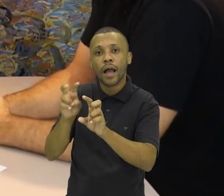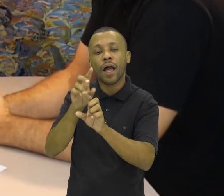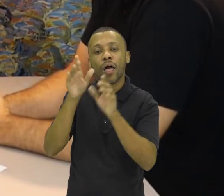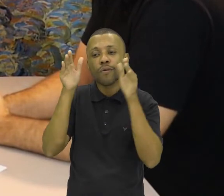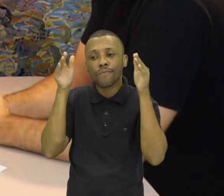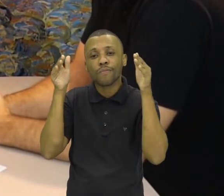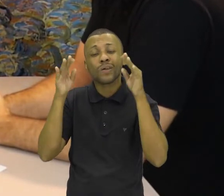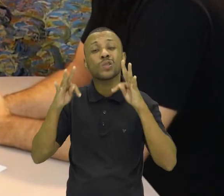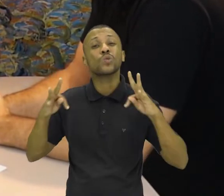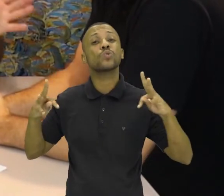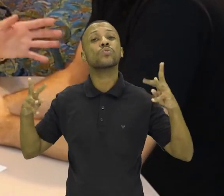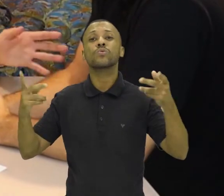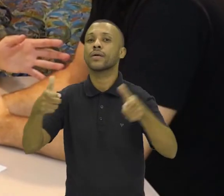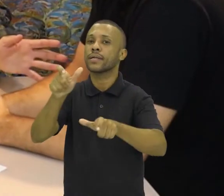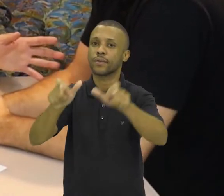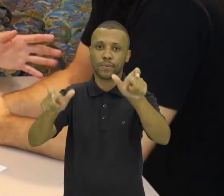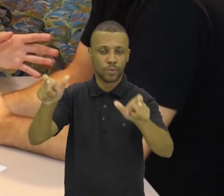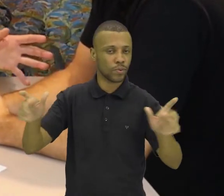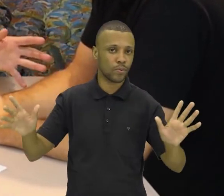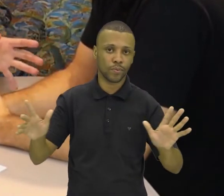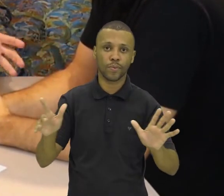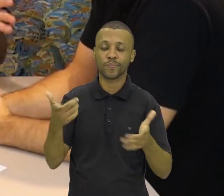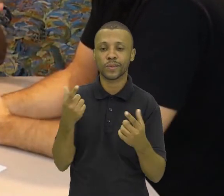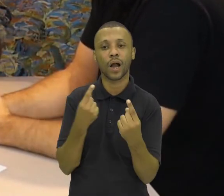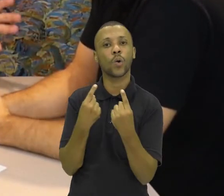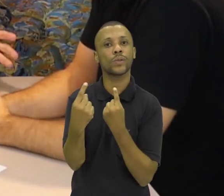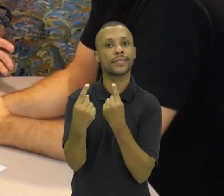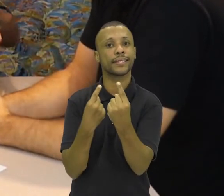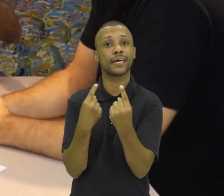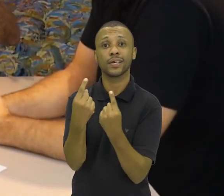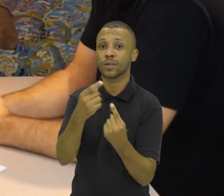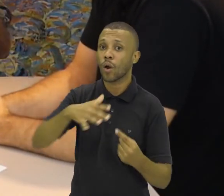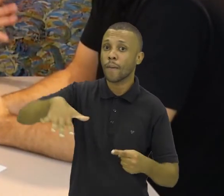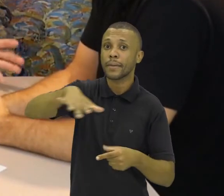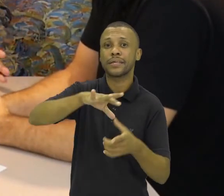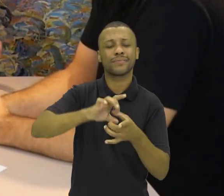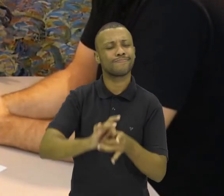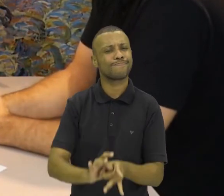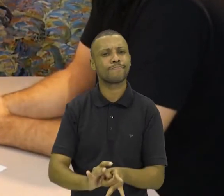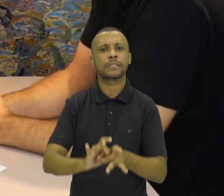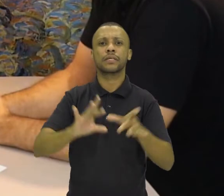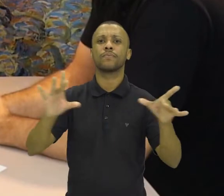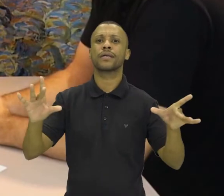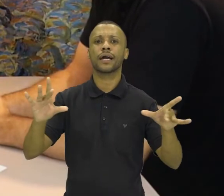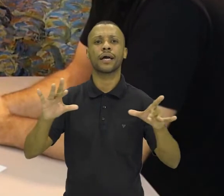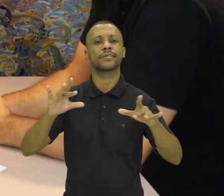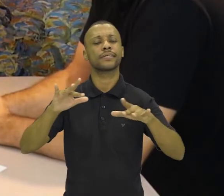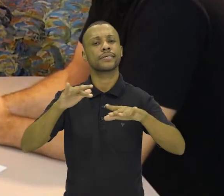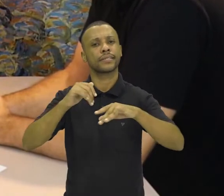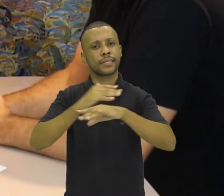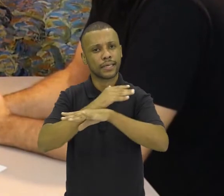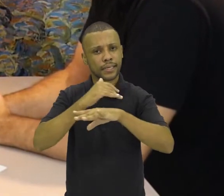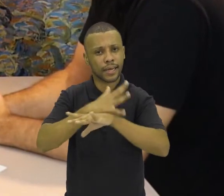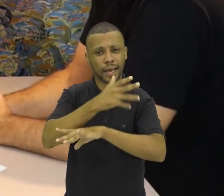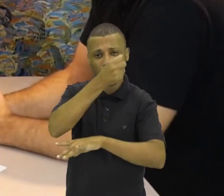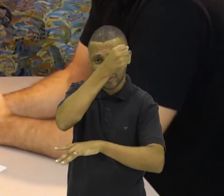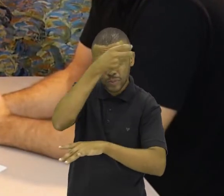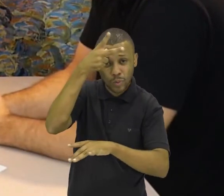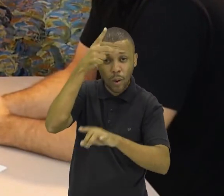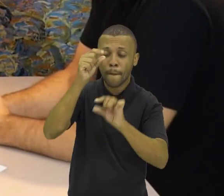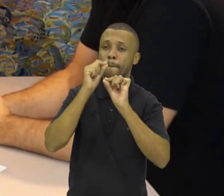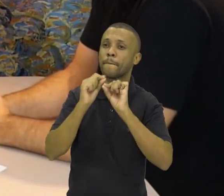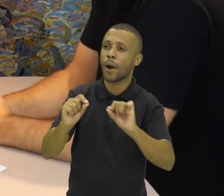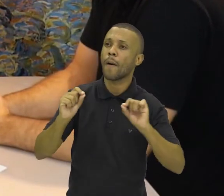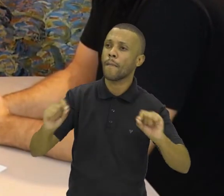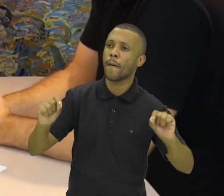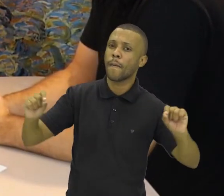aqui interessa a todo mundo. Como bem disse o Bruno, o trânsito é o ambiente mais democrático das cidades. Ali